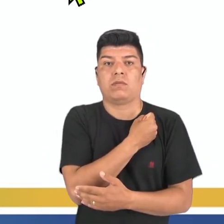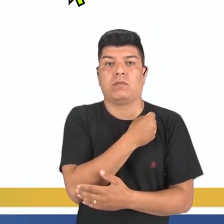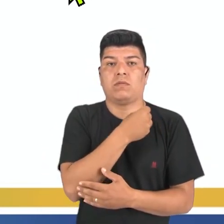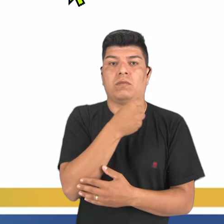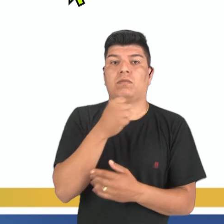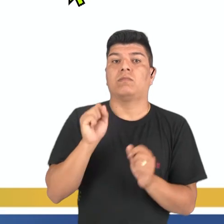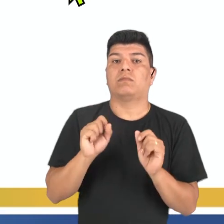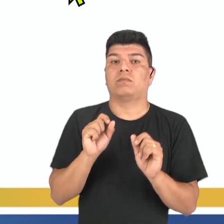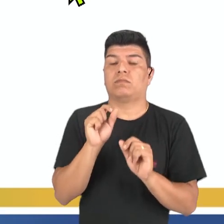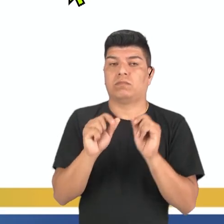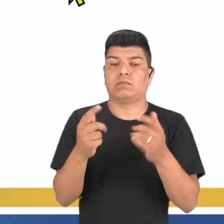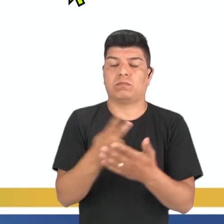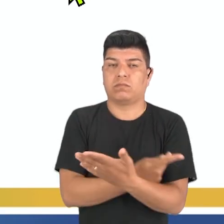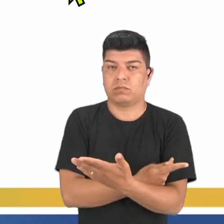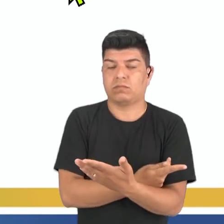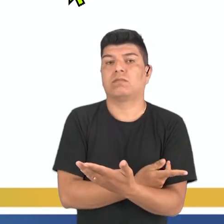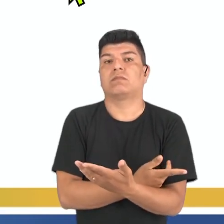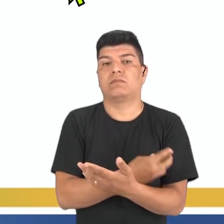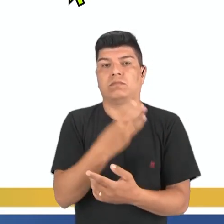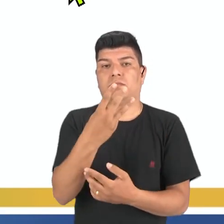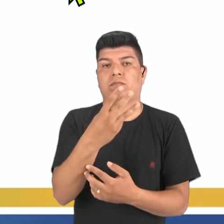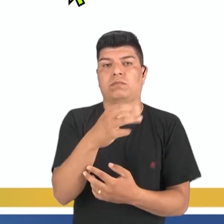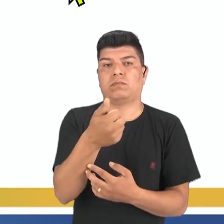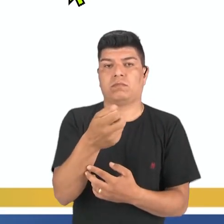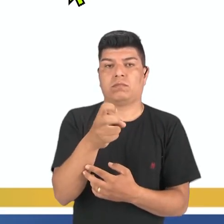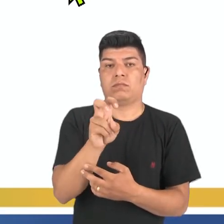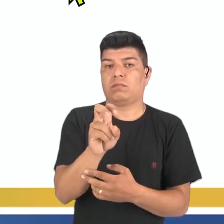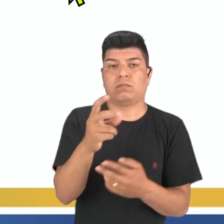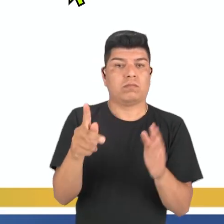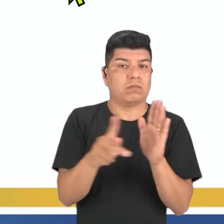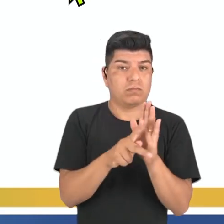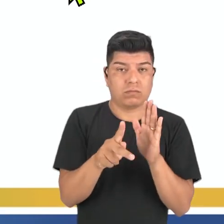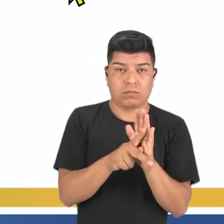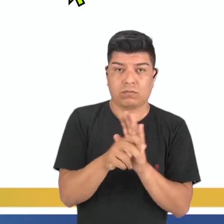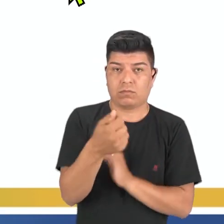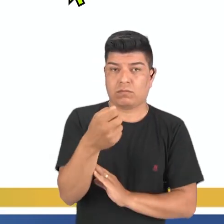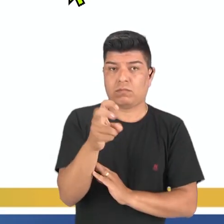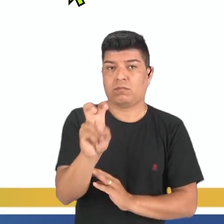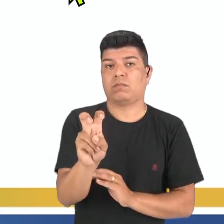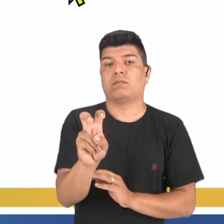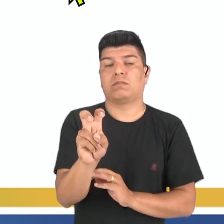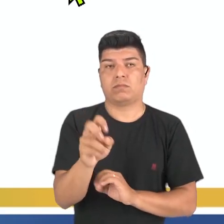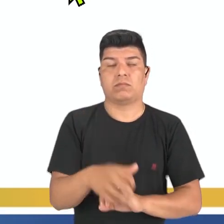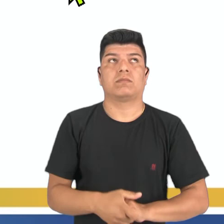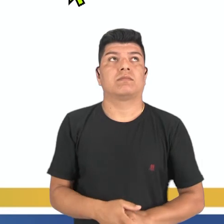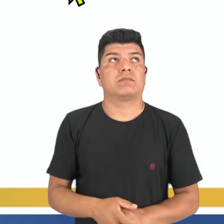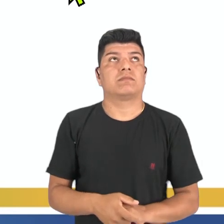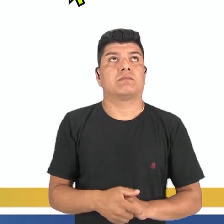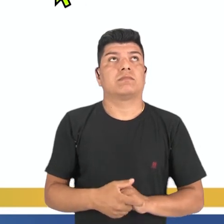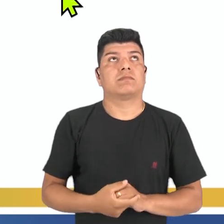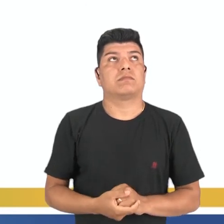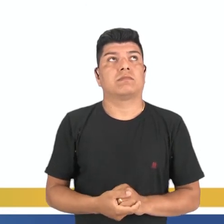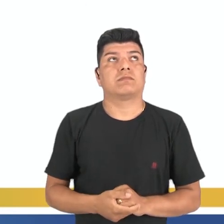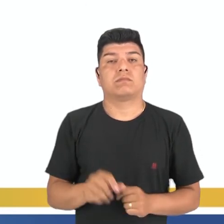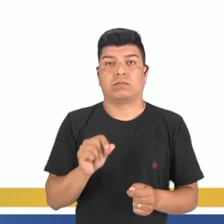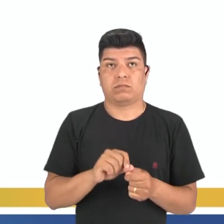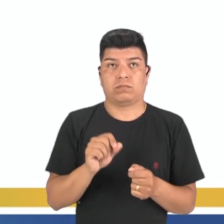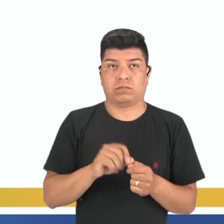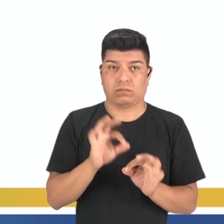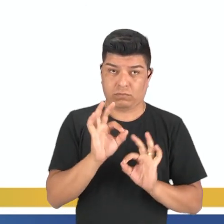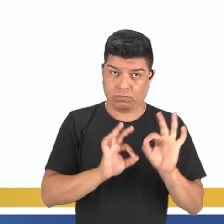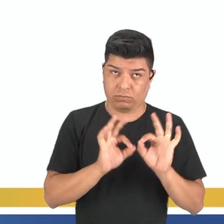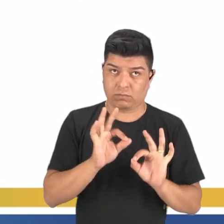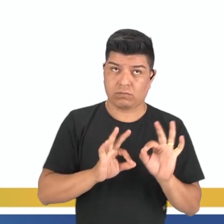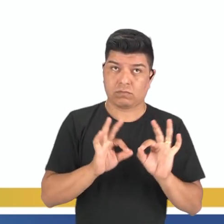múltiplo simultâneo de 3 e 15? É o próprio 15, né? Então, faça aquele